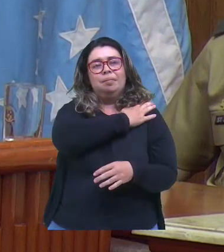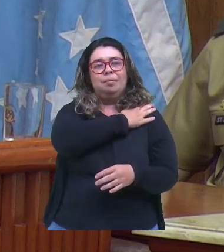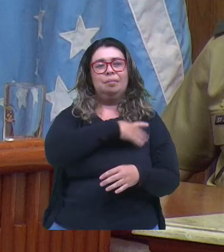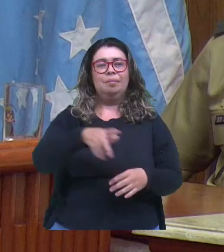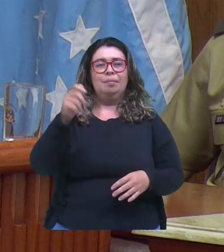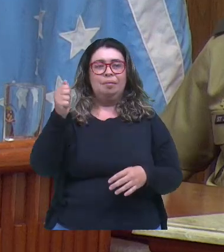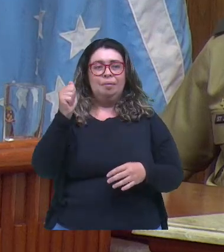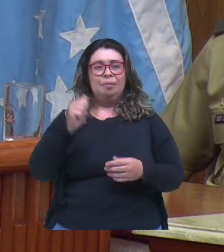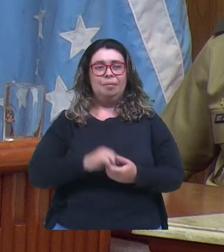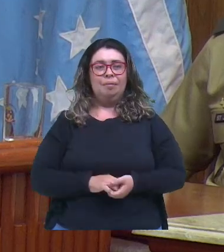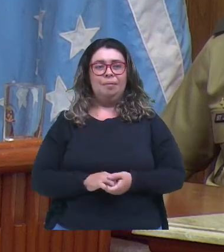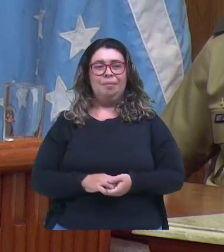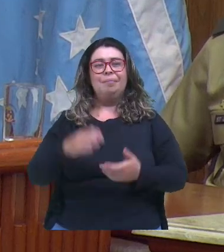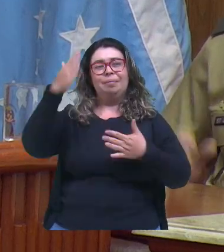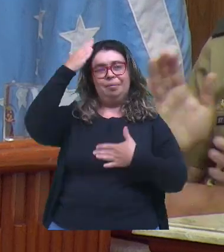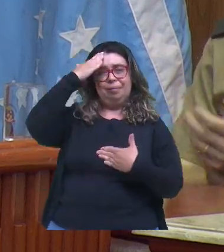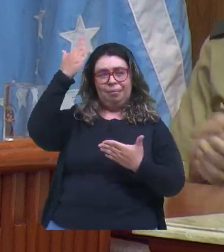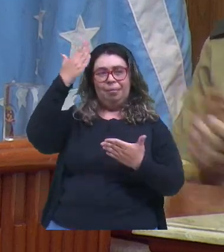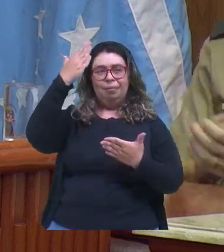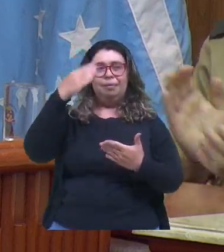Assis Região. Muito obrigado.